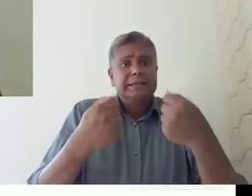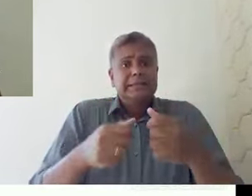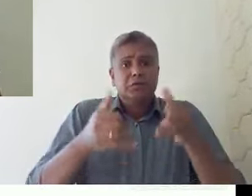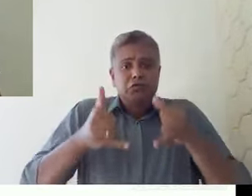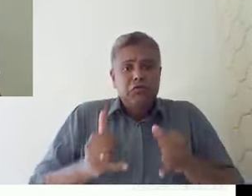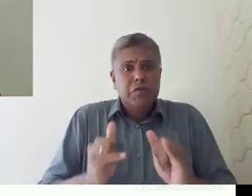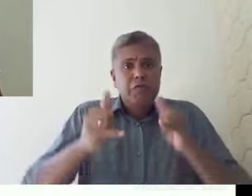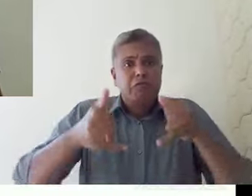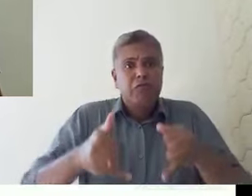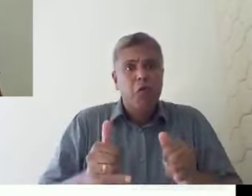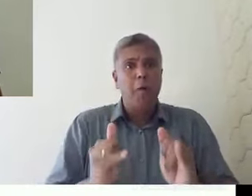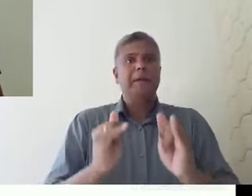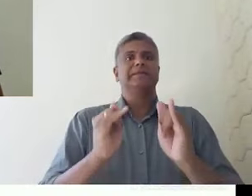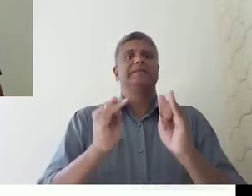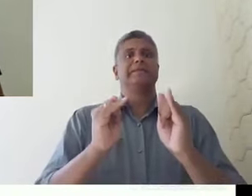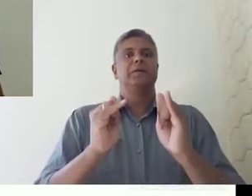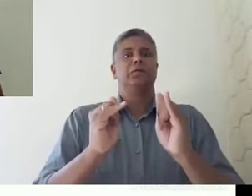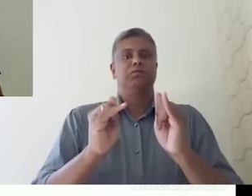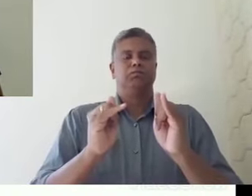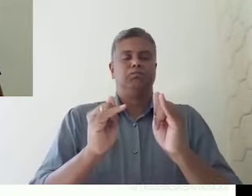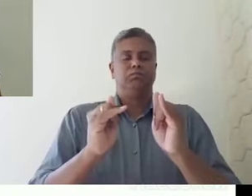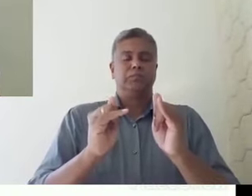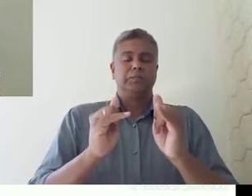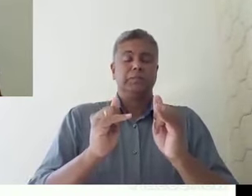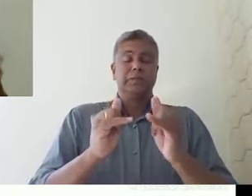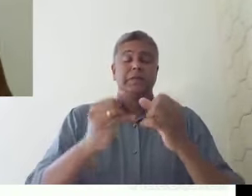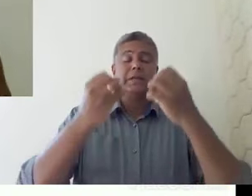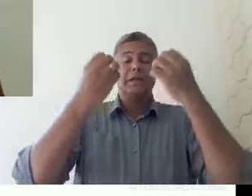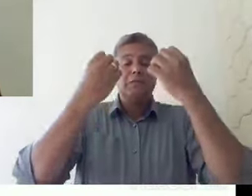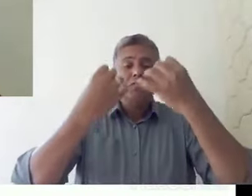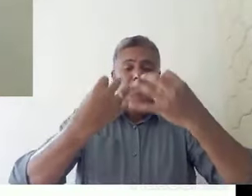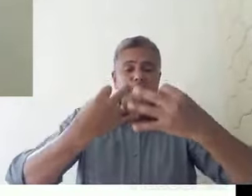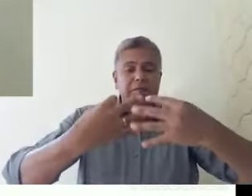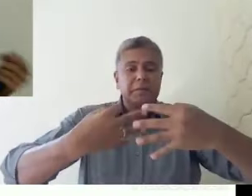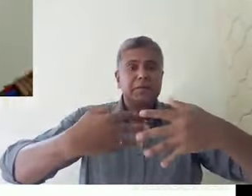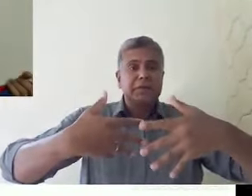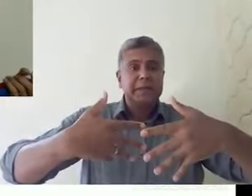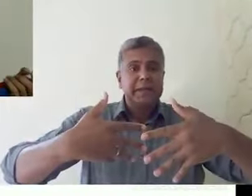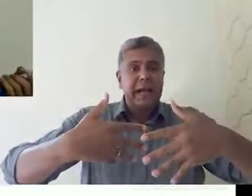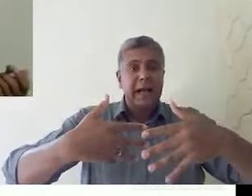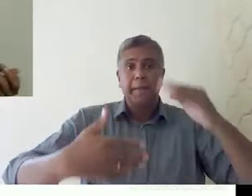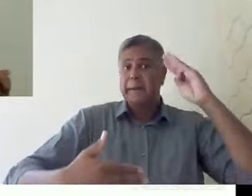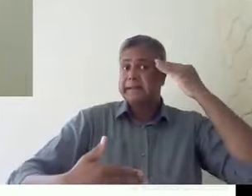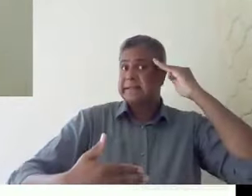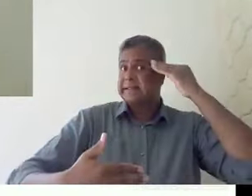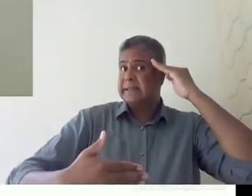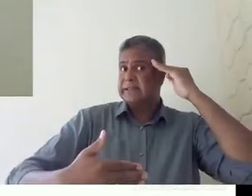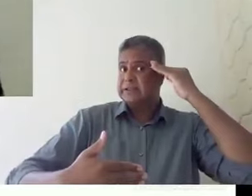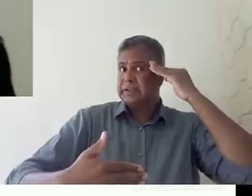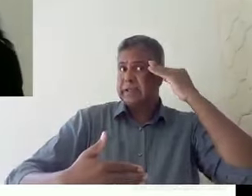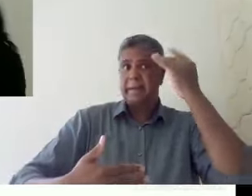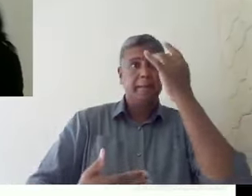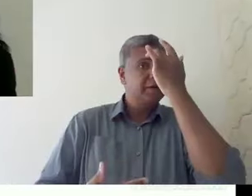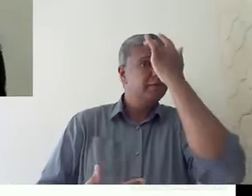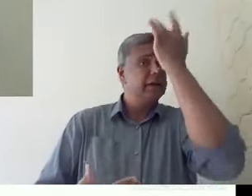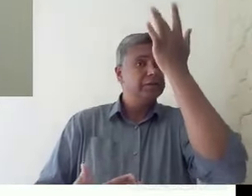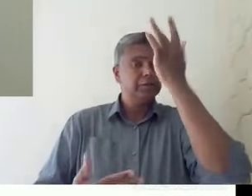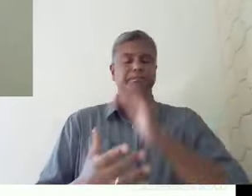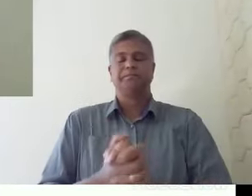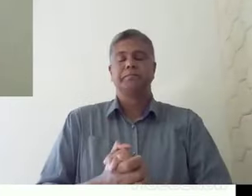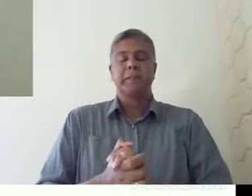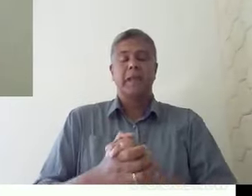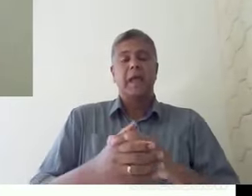de informação que aquela grandeza precisa para ser compreendida. As